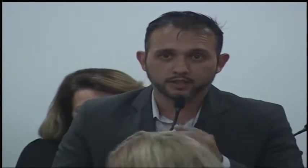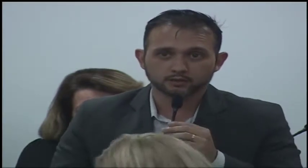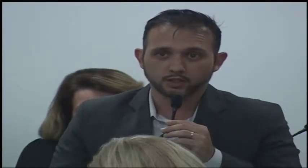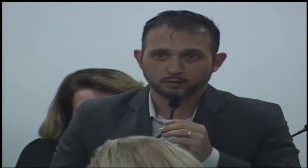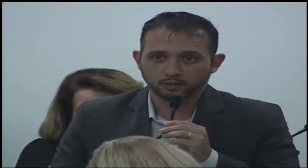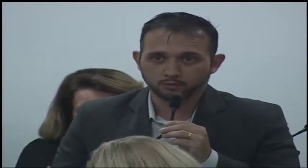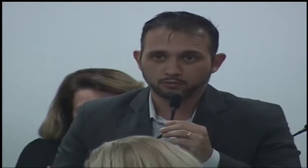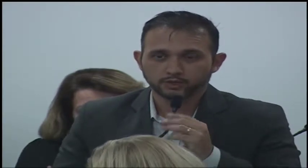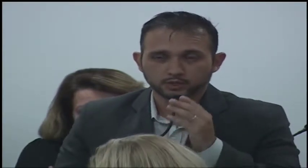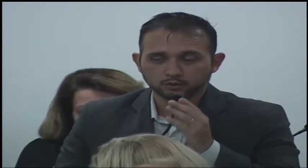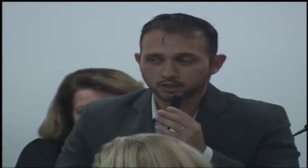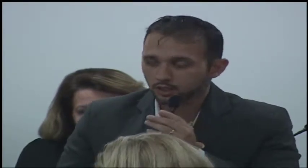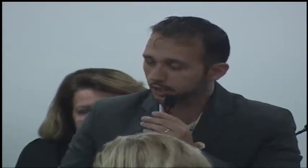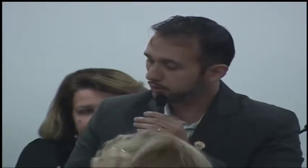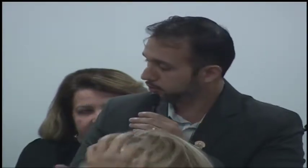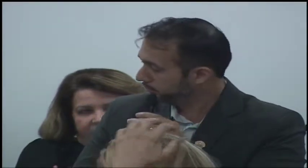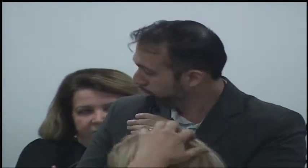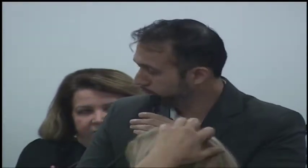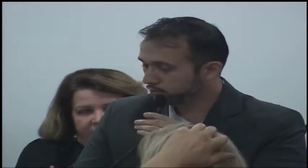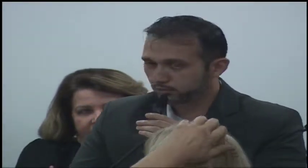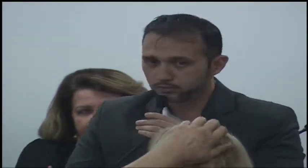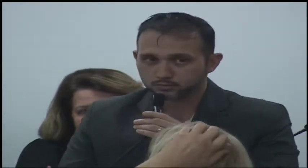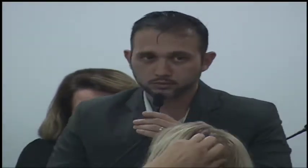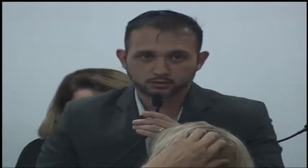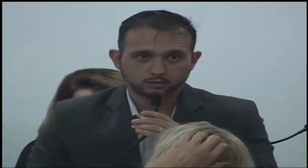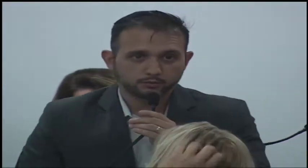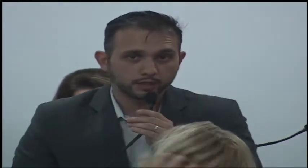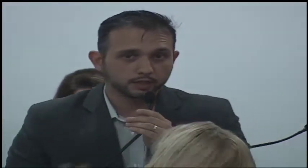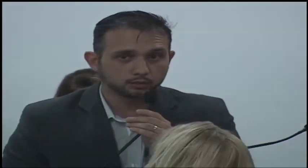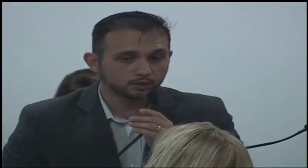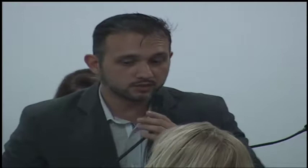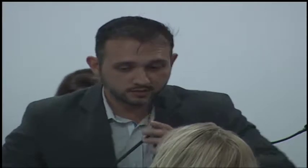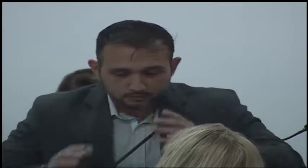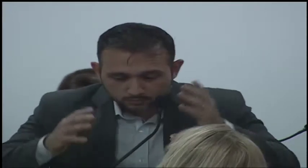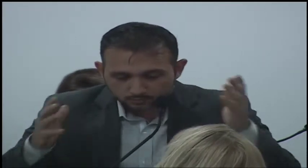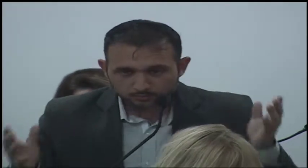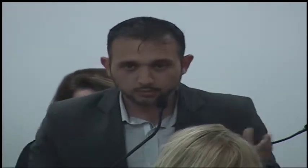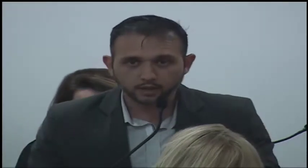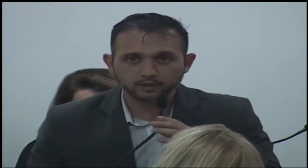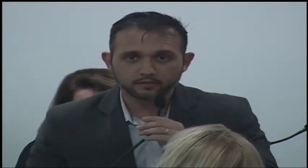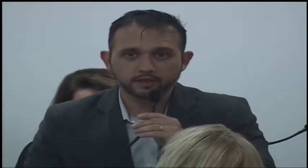contente, vereador Lemão, vereador Cleiton, Newton, vereadores